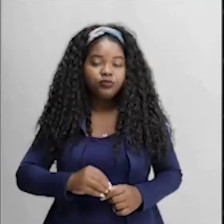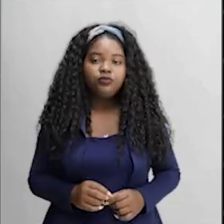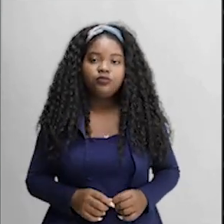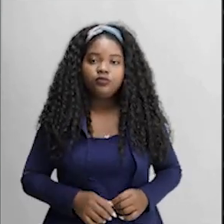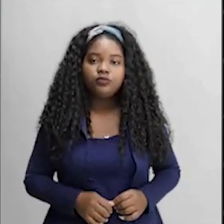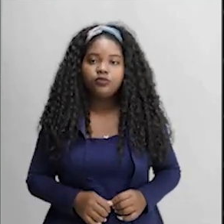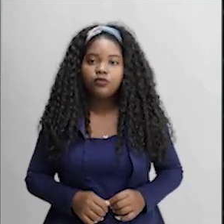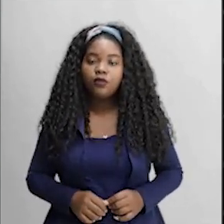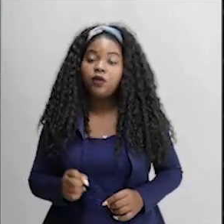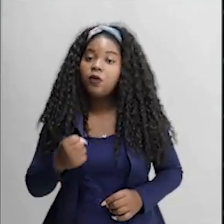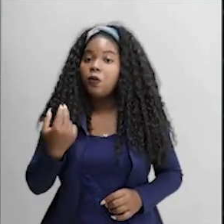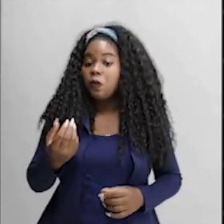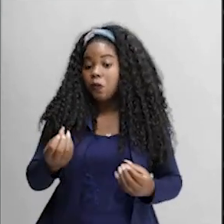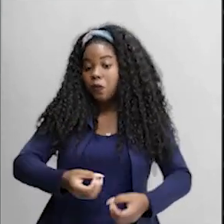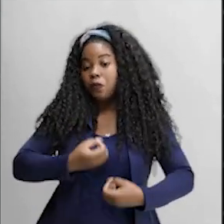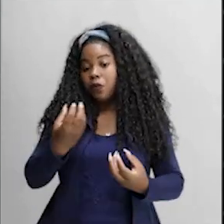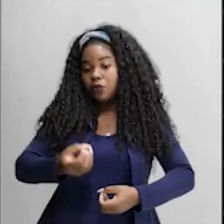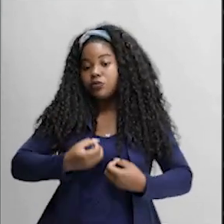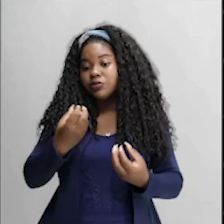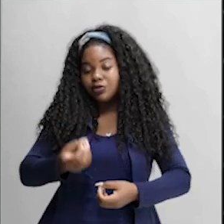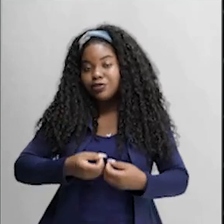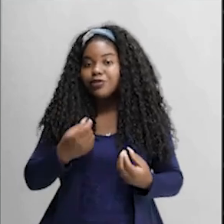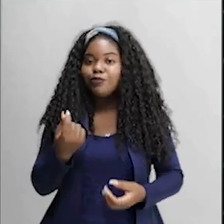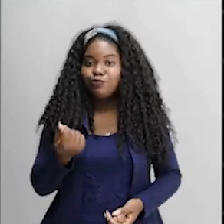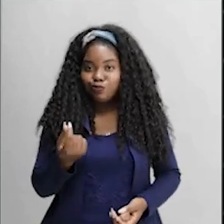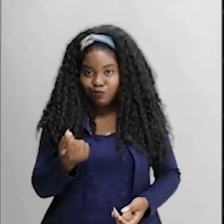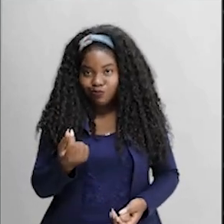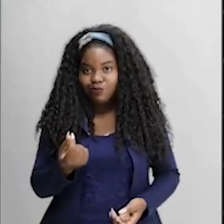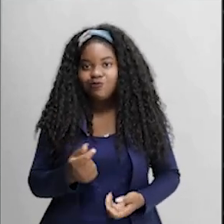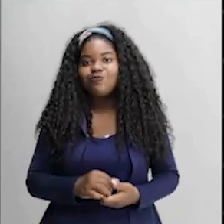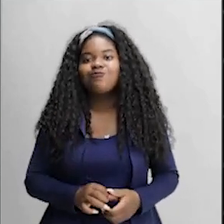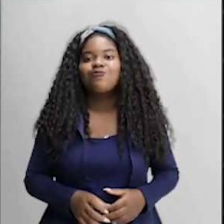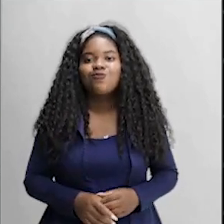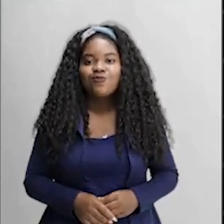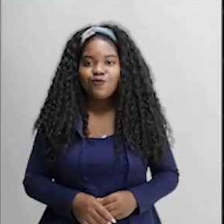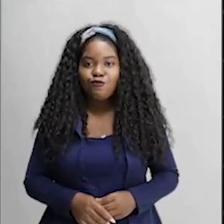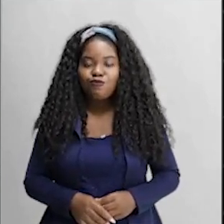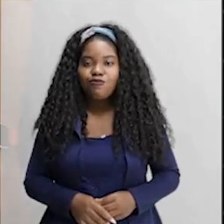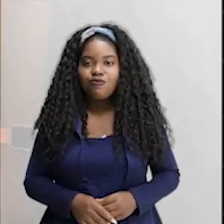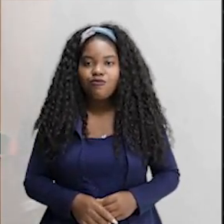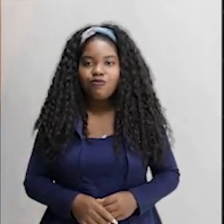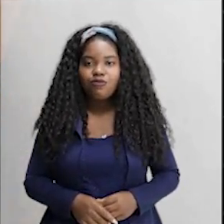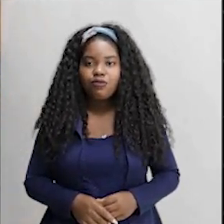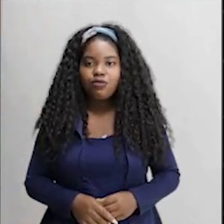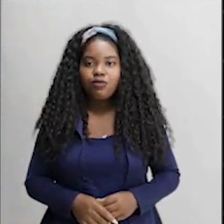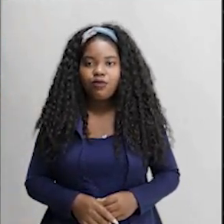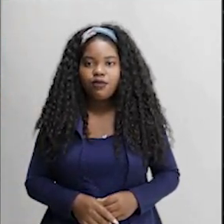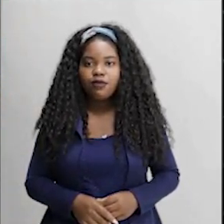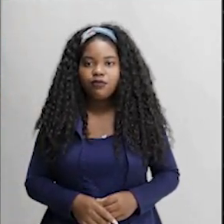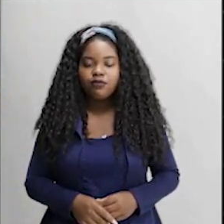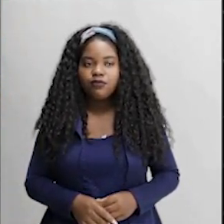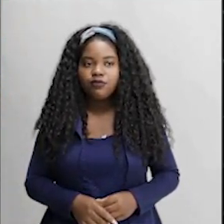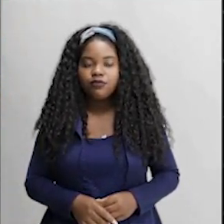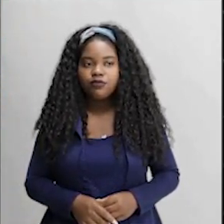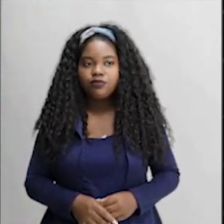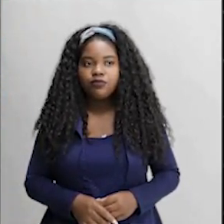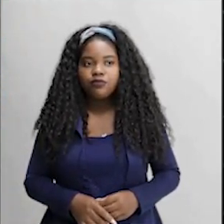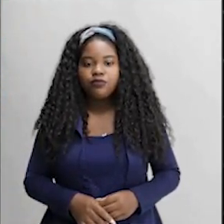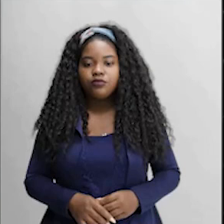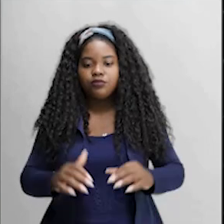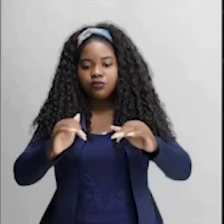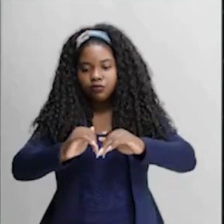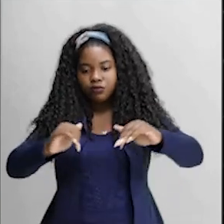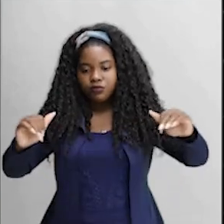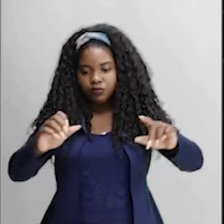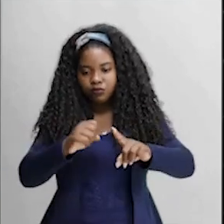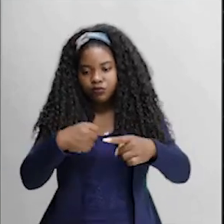ok? Ou produção de riqueza, certo? Produtividade, correto? Então, olha só, a divisão,